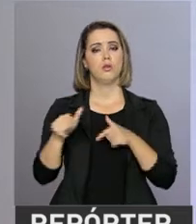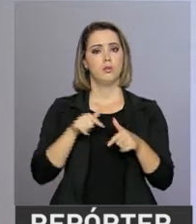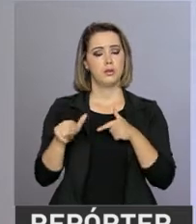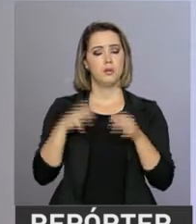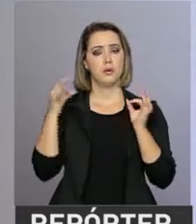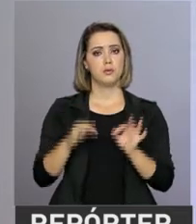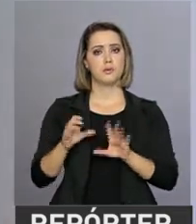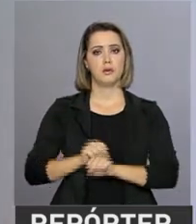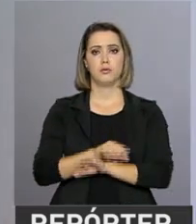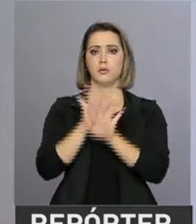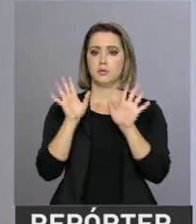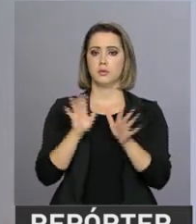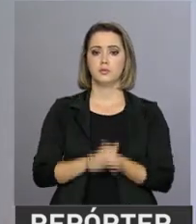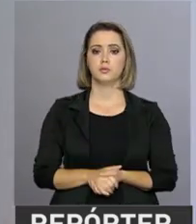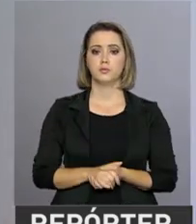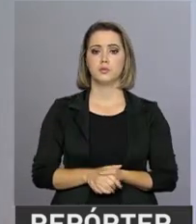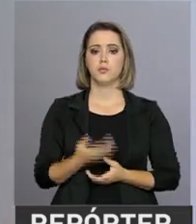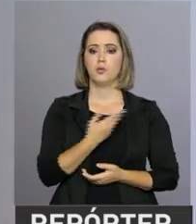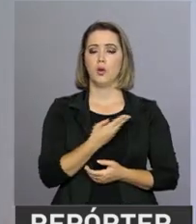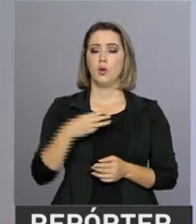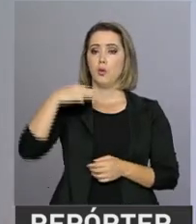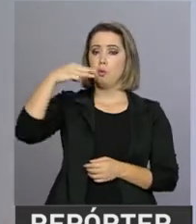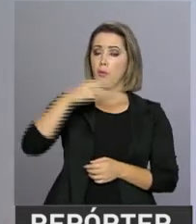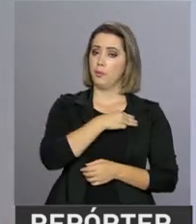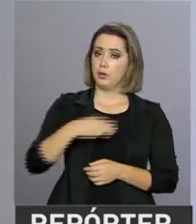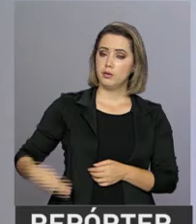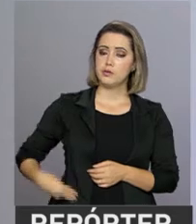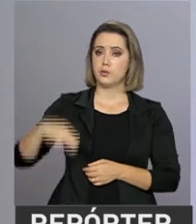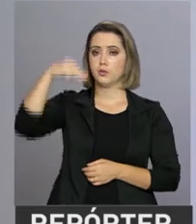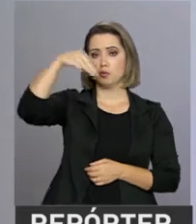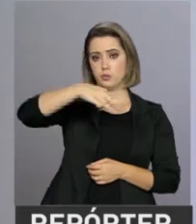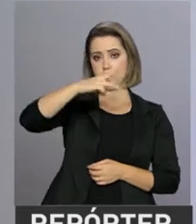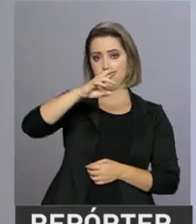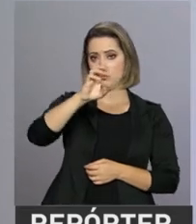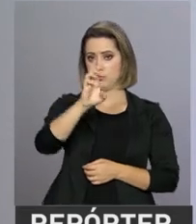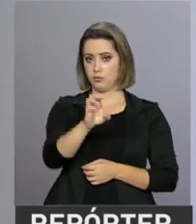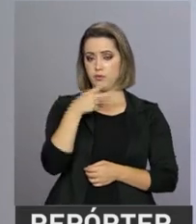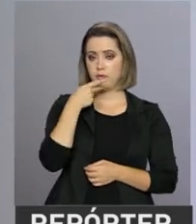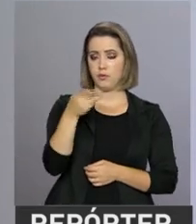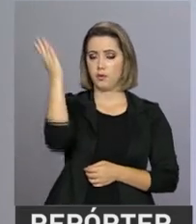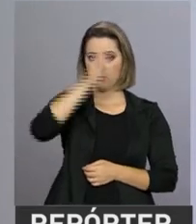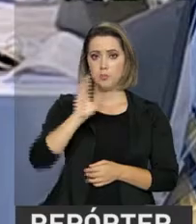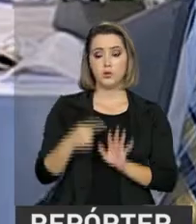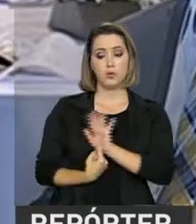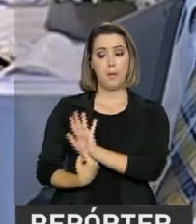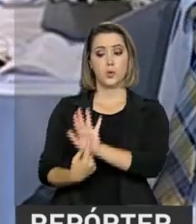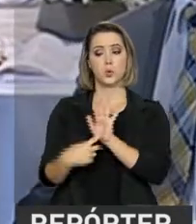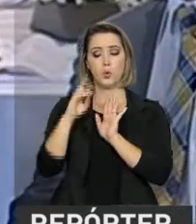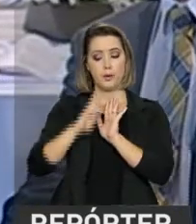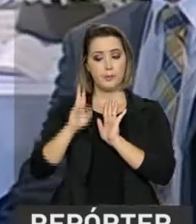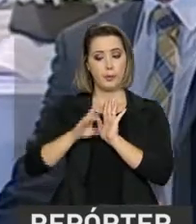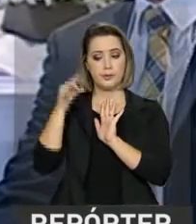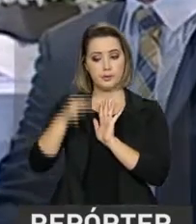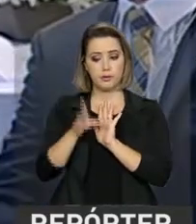agilidade, com muita transparência. Já o ministro das Relações Exteriores disse que o governo brasileiro deu respostas rápidas às suspeitas